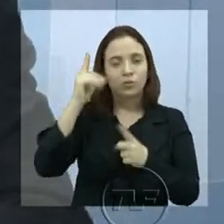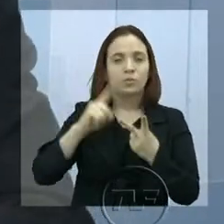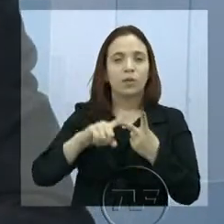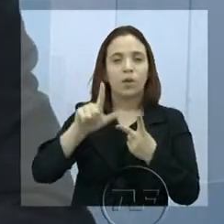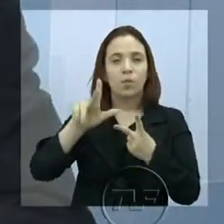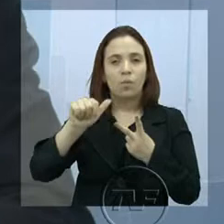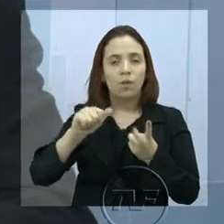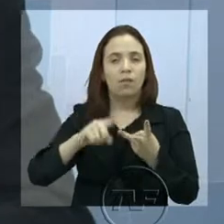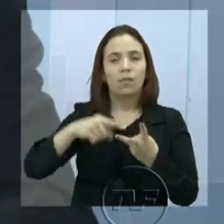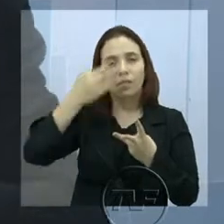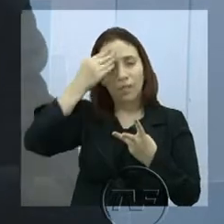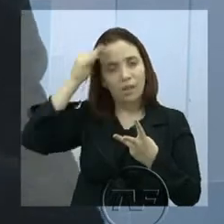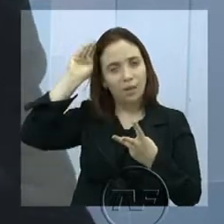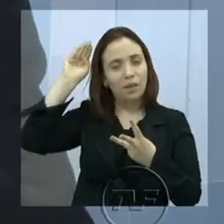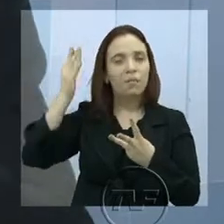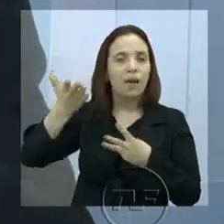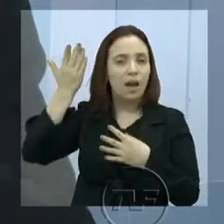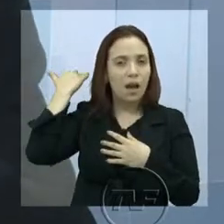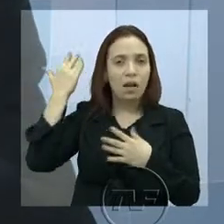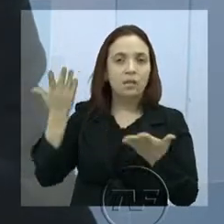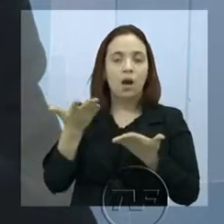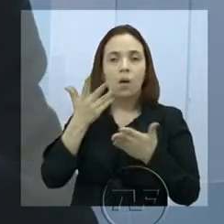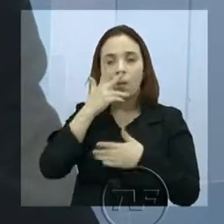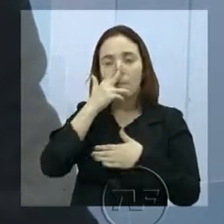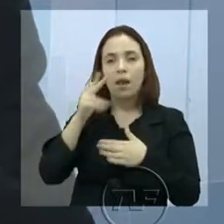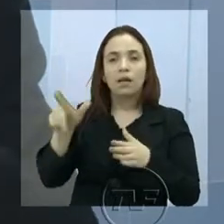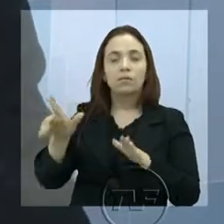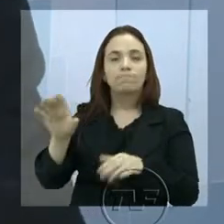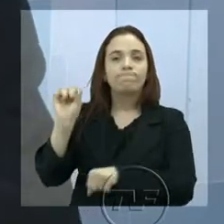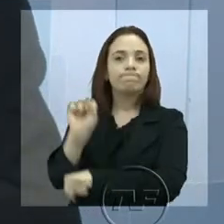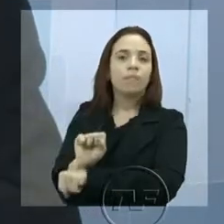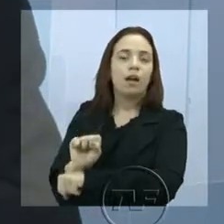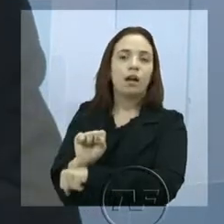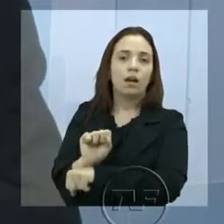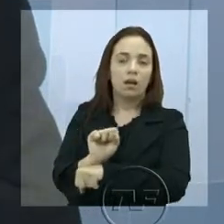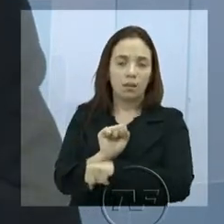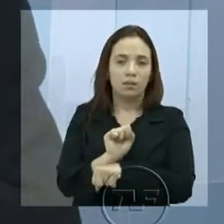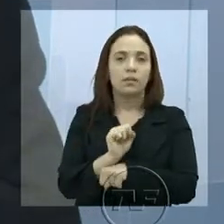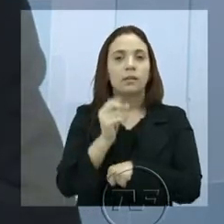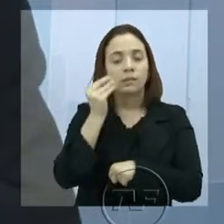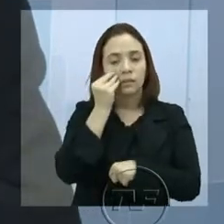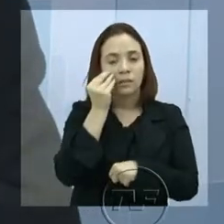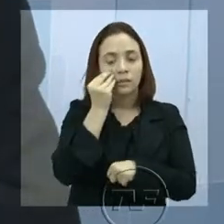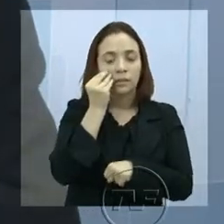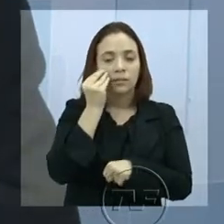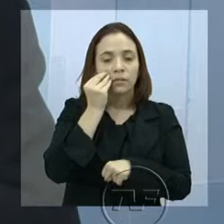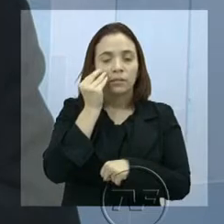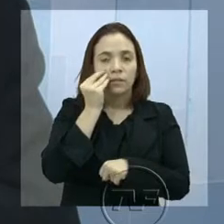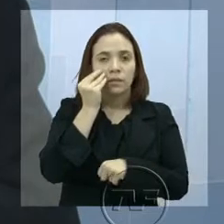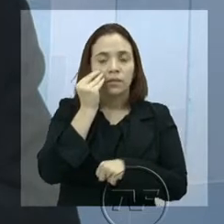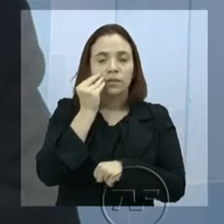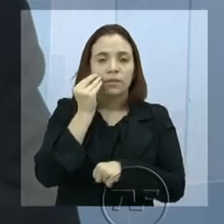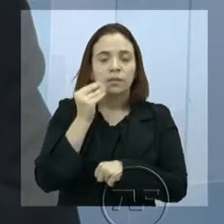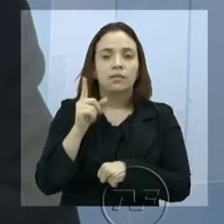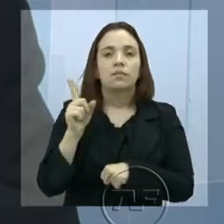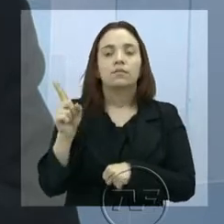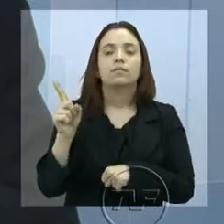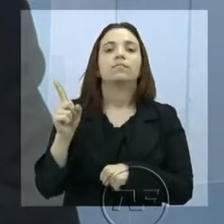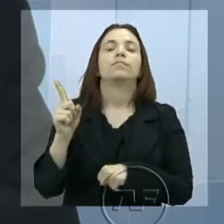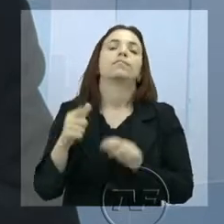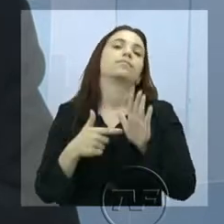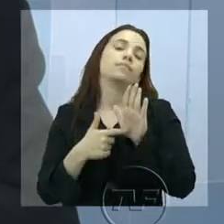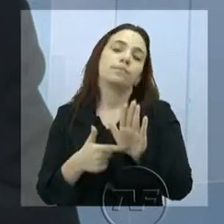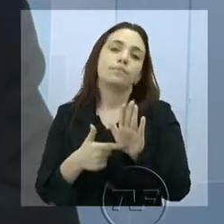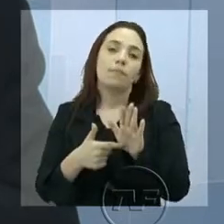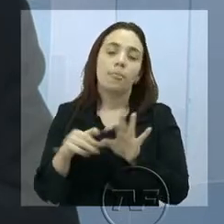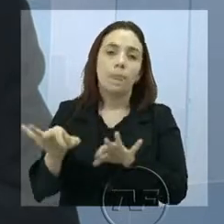Michel Temer. Ele está mais reservado. Eu acho que está tentando, a figura do Joaquim Levy, está tentando não